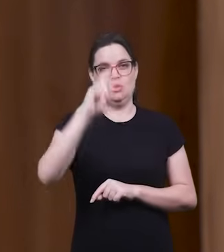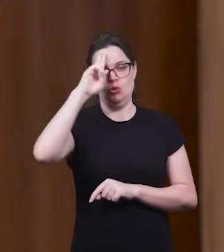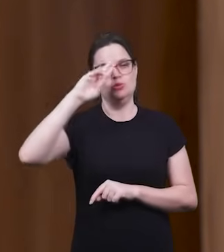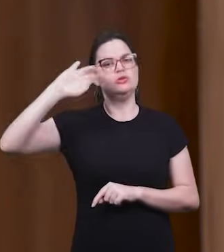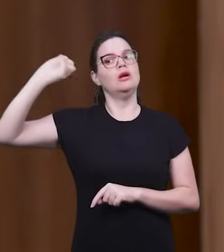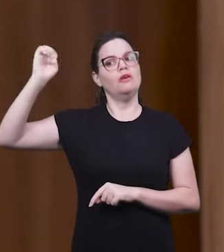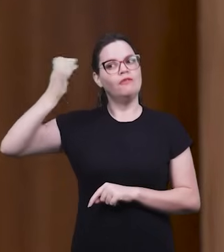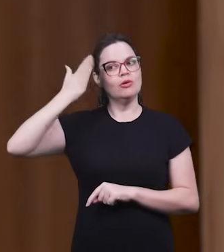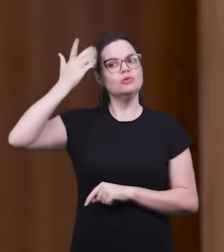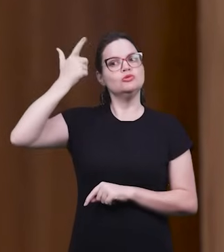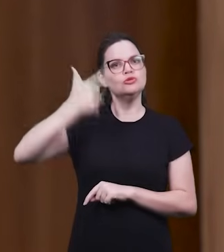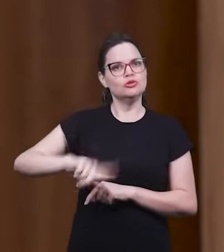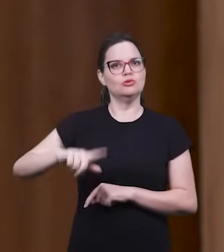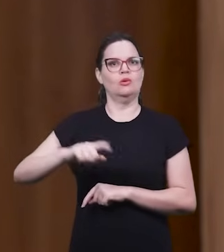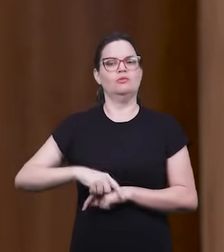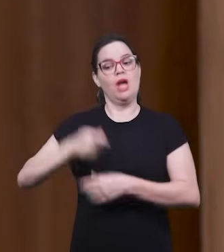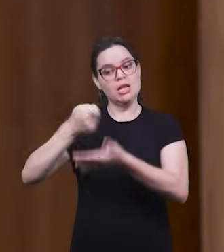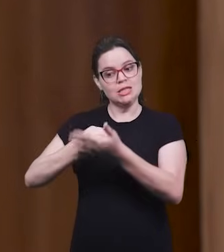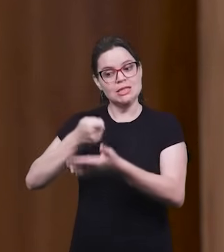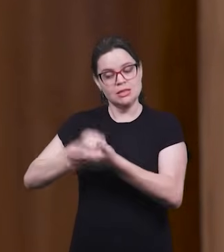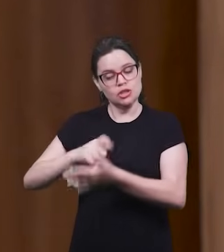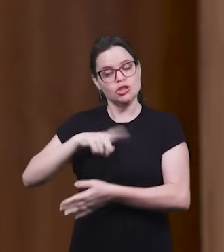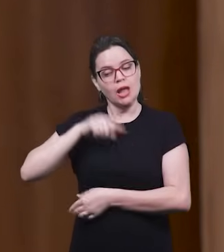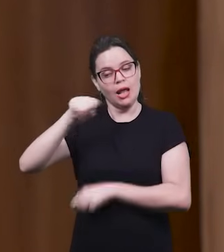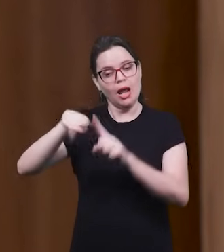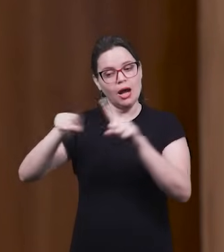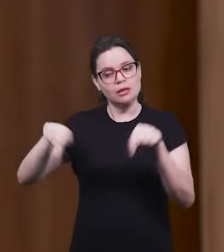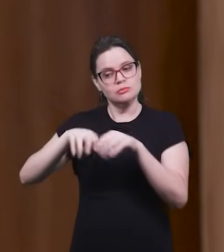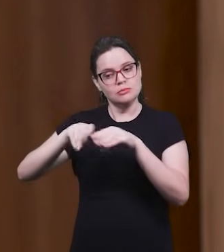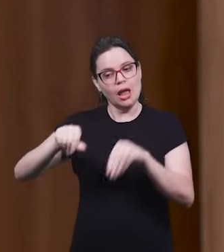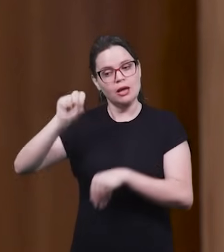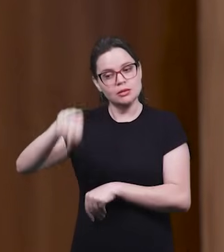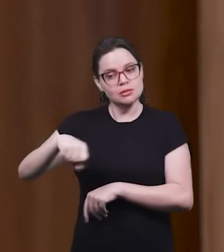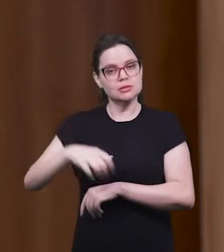assim, para insistir que tem o terreno.